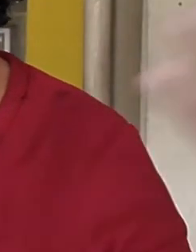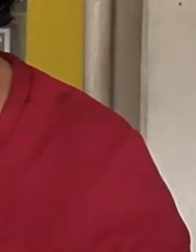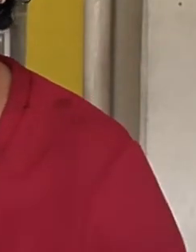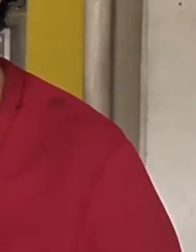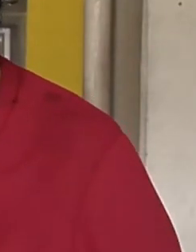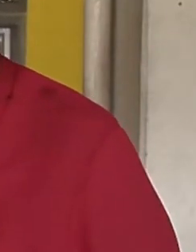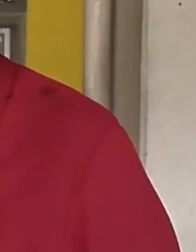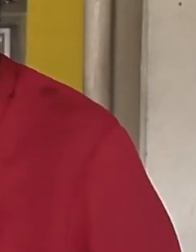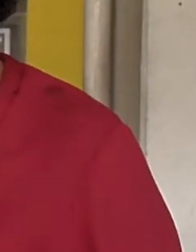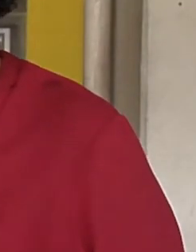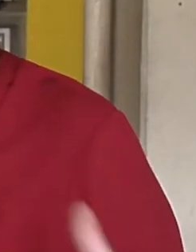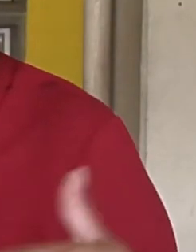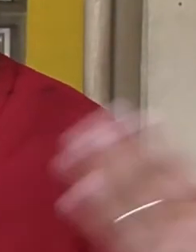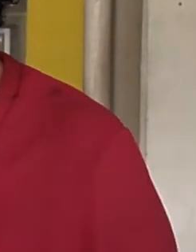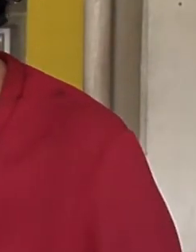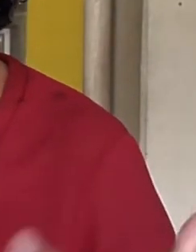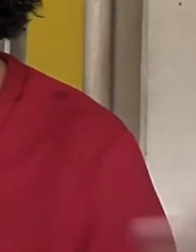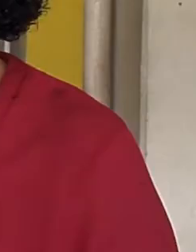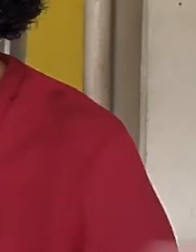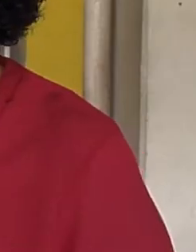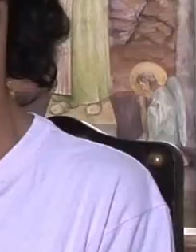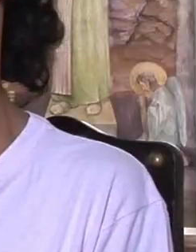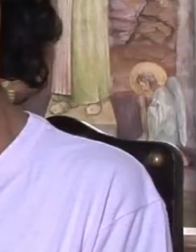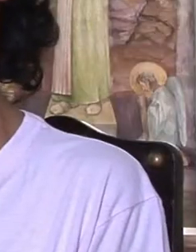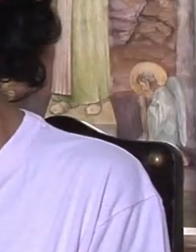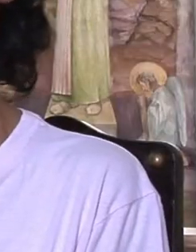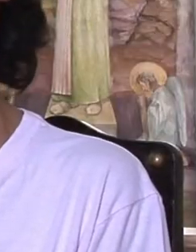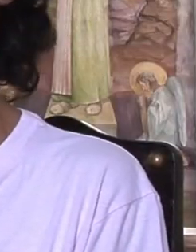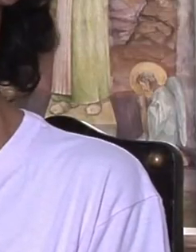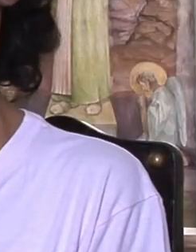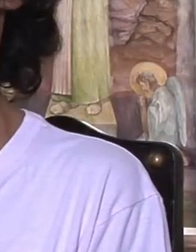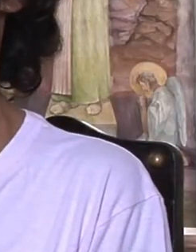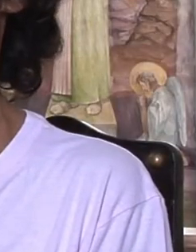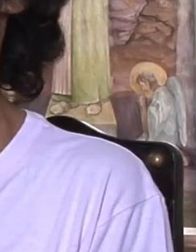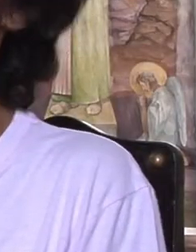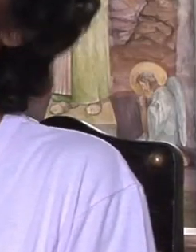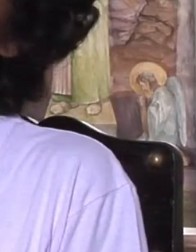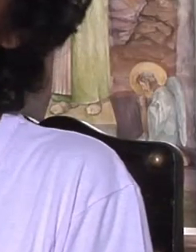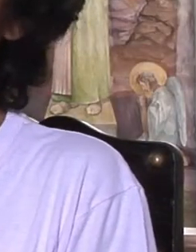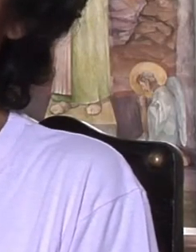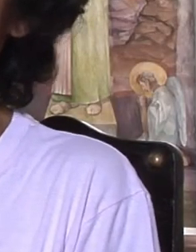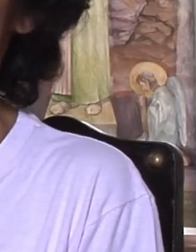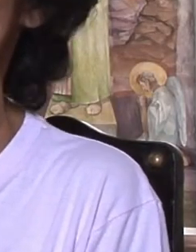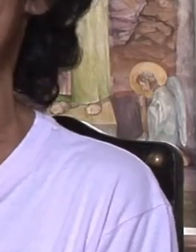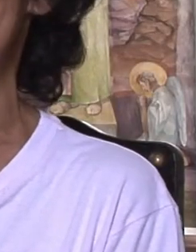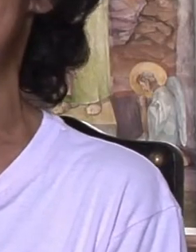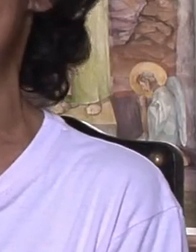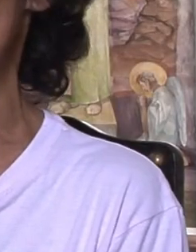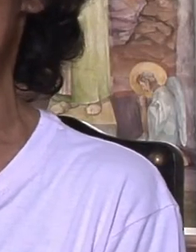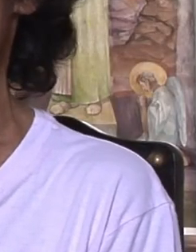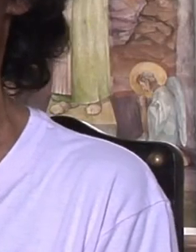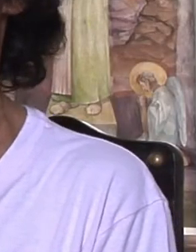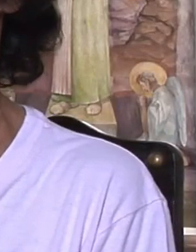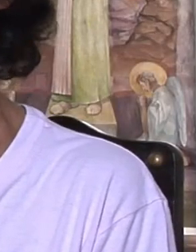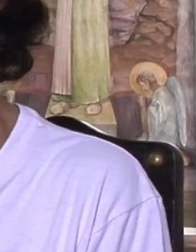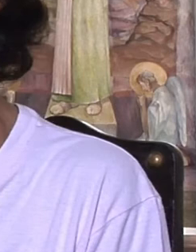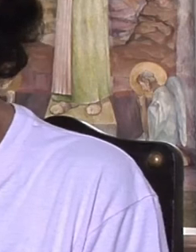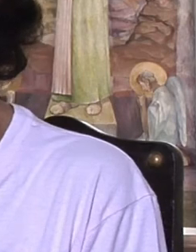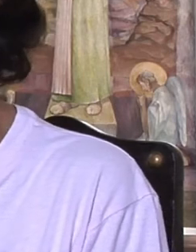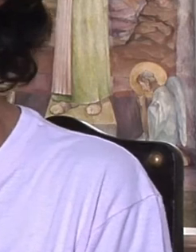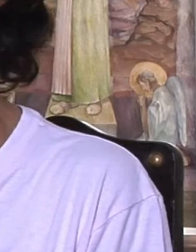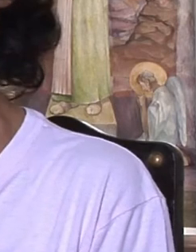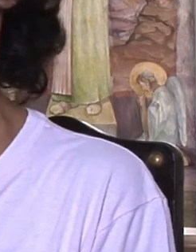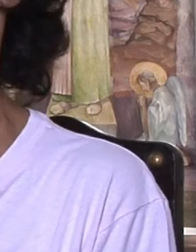que tem, por que em Manguinho não pode ter? Eu só tenho a agradecer. E que não sou eu que agradeço. Na verdade, é Jesus Cristo que agradece. Que ele